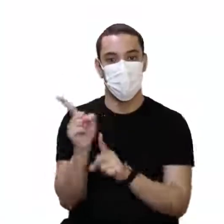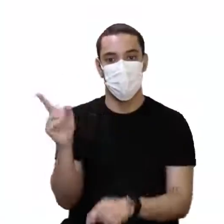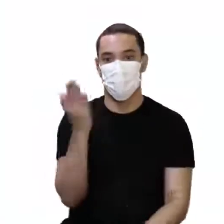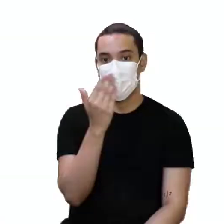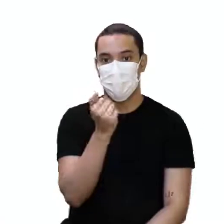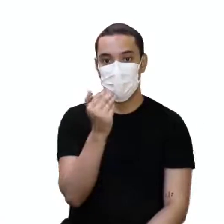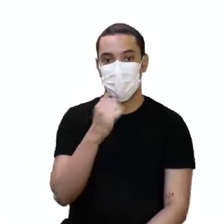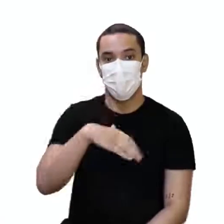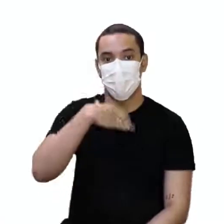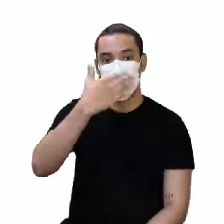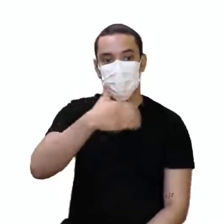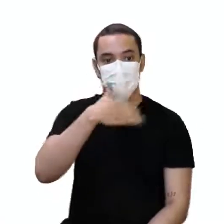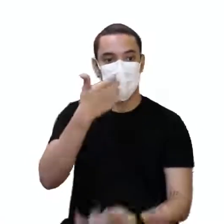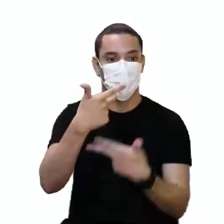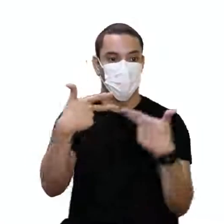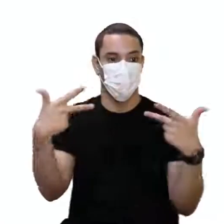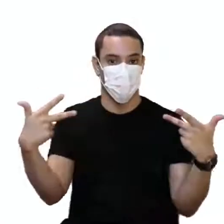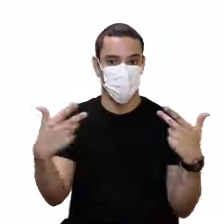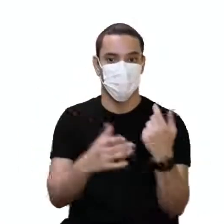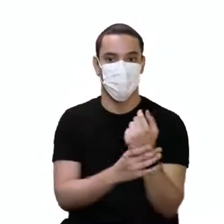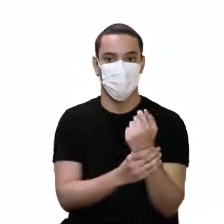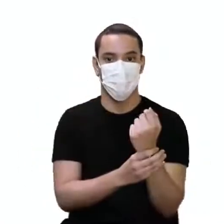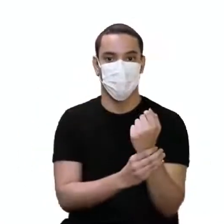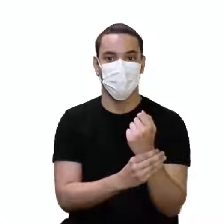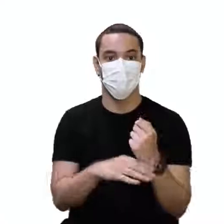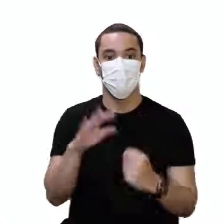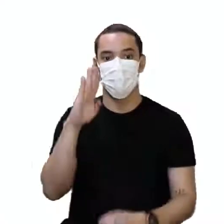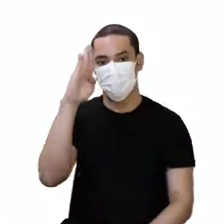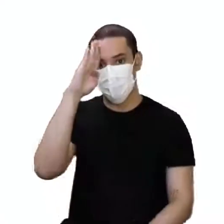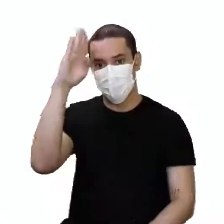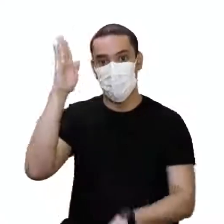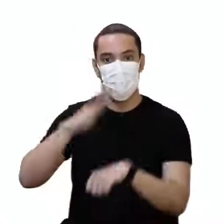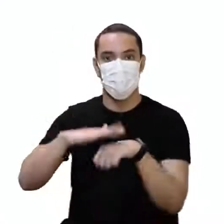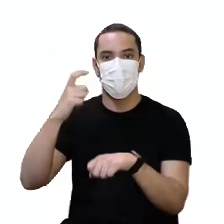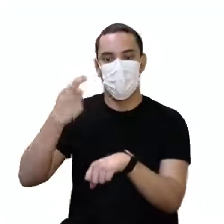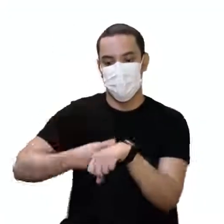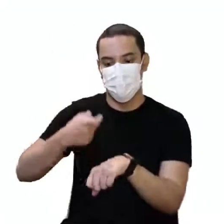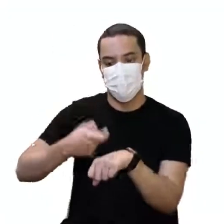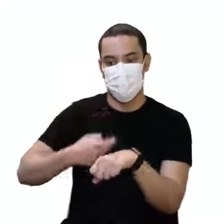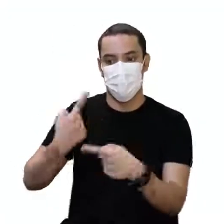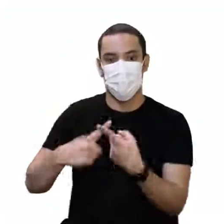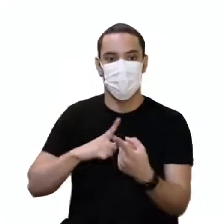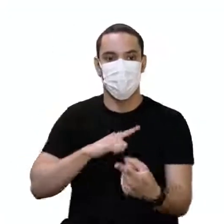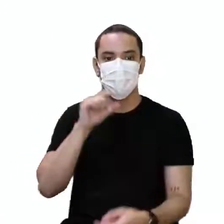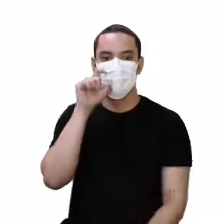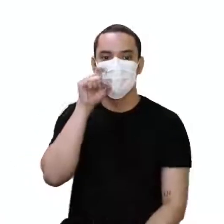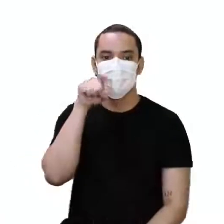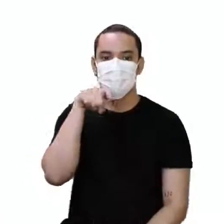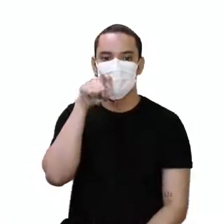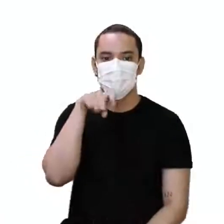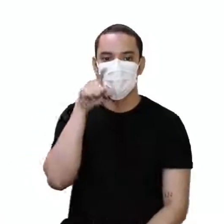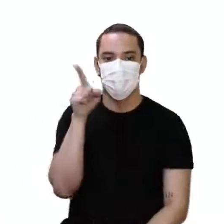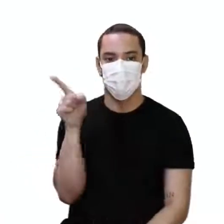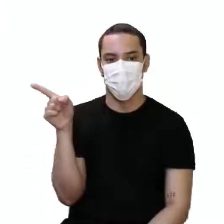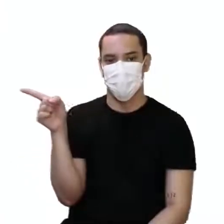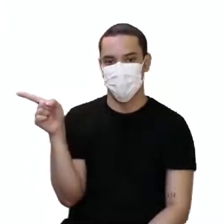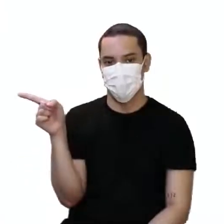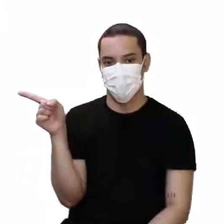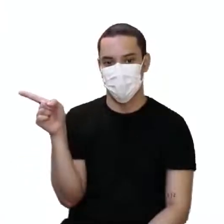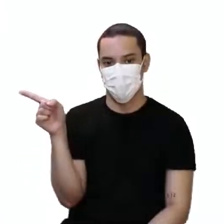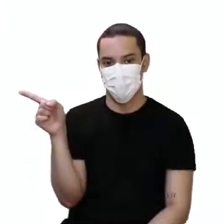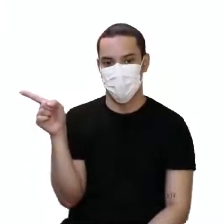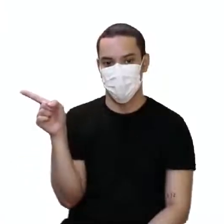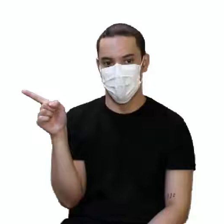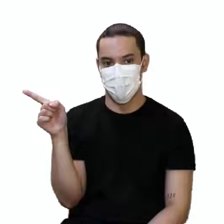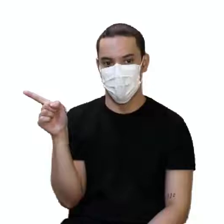comendo frutos, tá bom? E principalmente aqueles mais durinhos, porque ele tem um bico, né? A gente pode observar aqui o